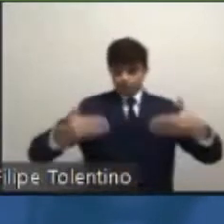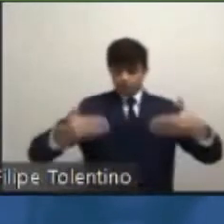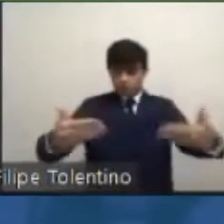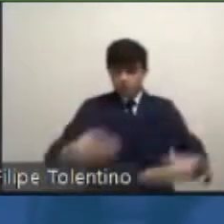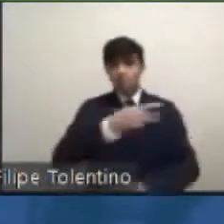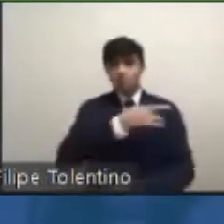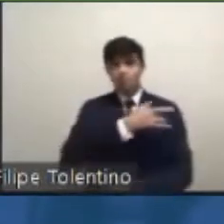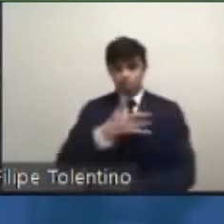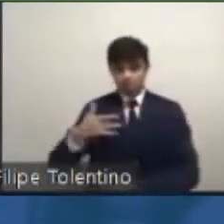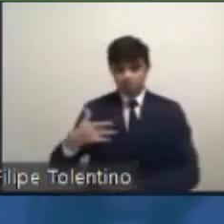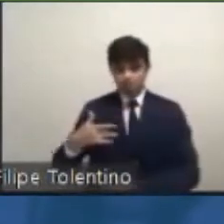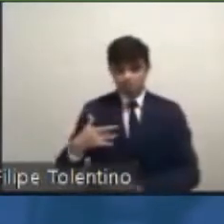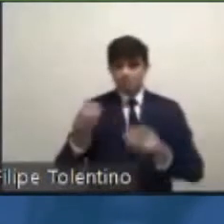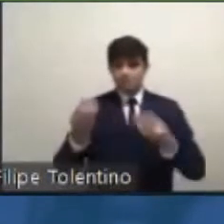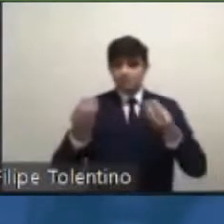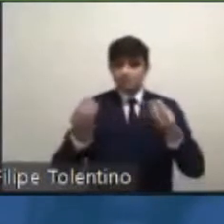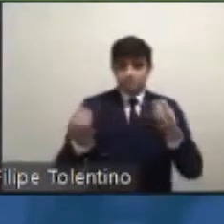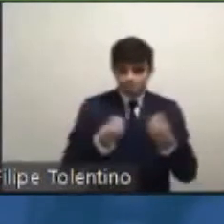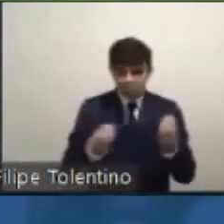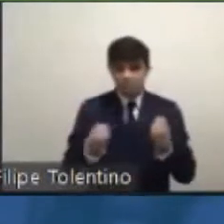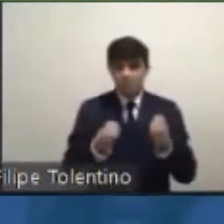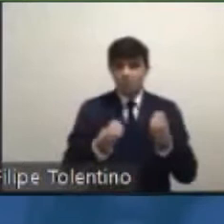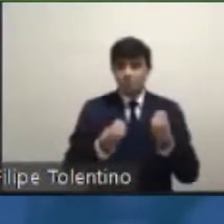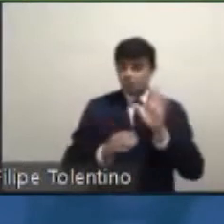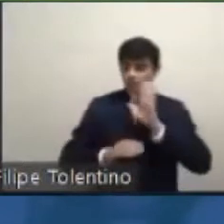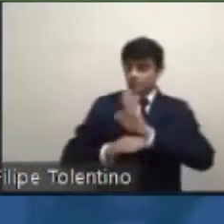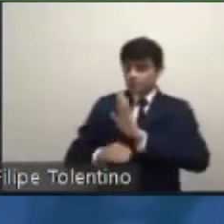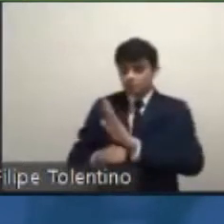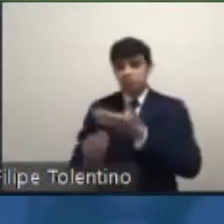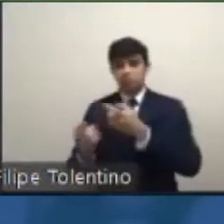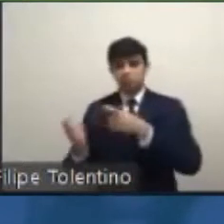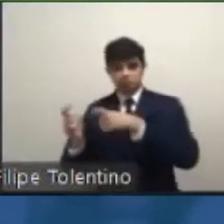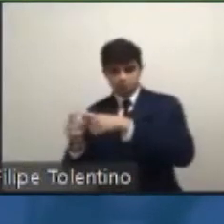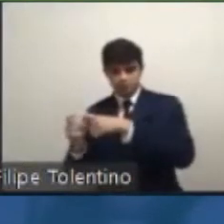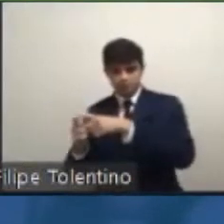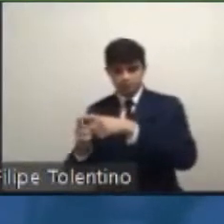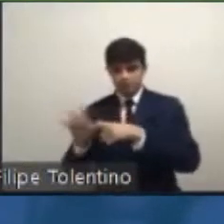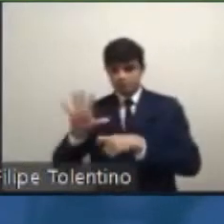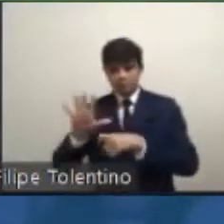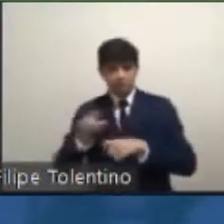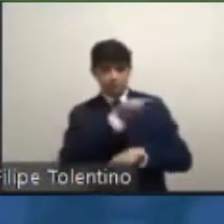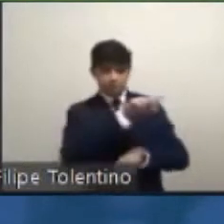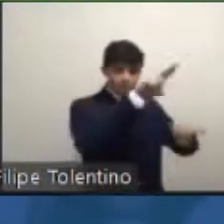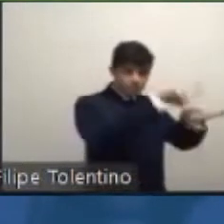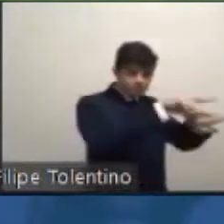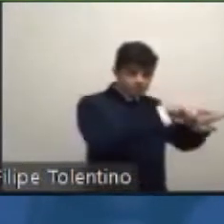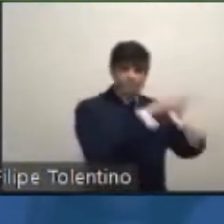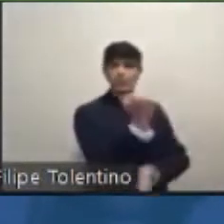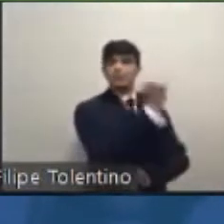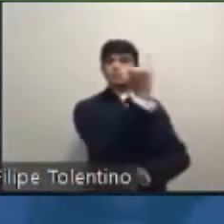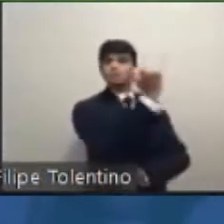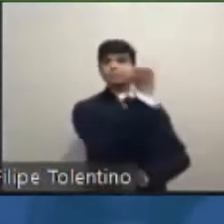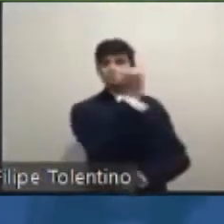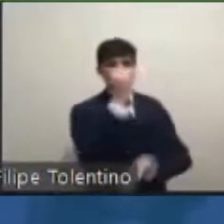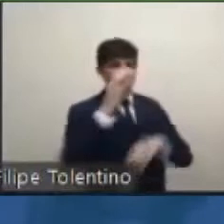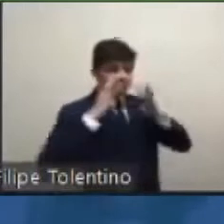tratamento é compartilhada, não é só do médico, é principalmente do paciente. especialmente quando o paciente recusa.